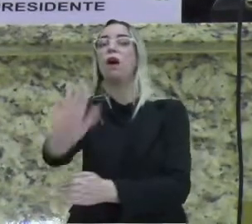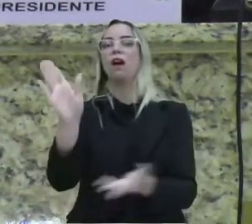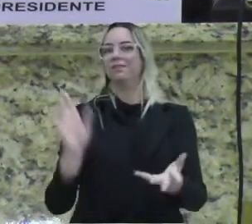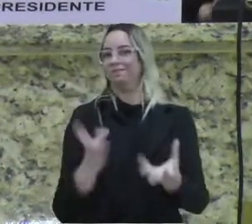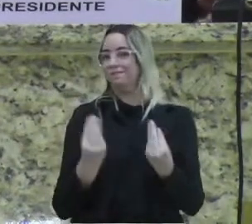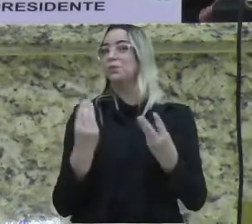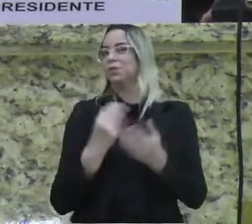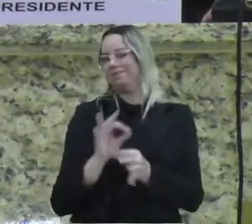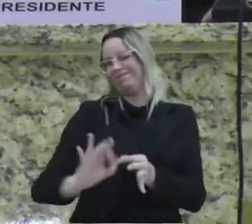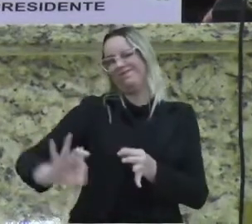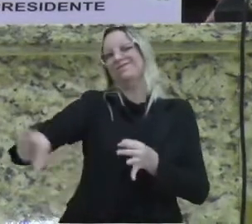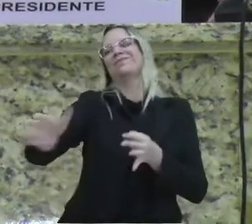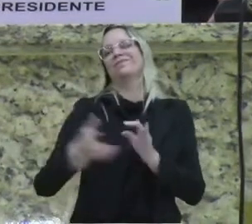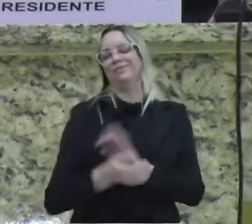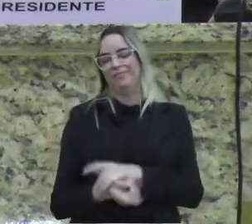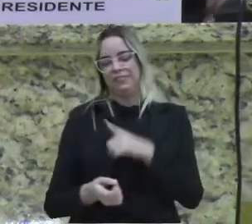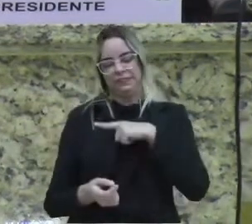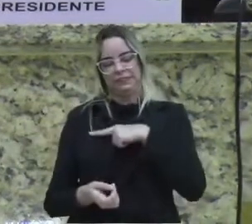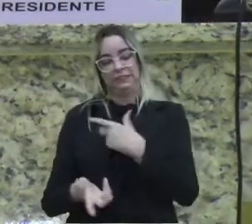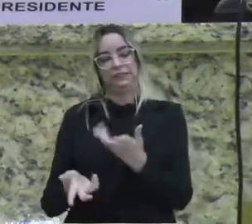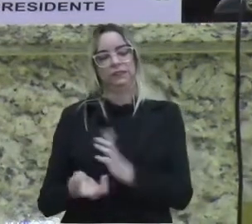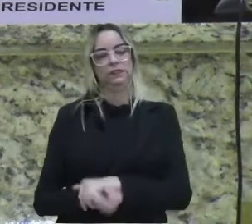rural. Nós temos